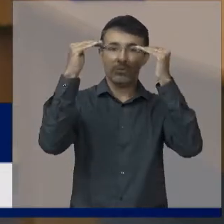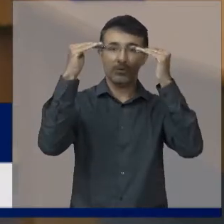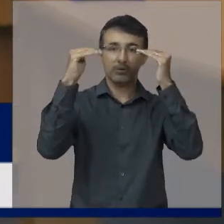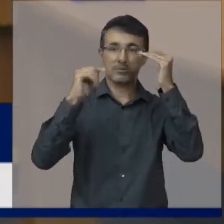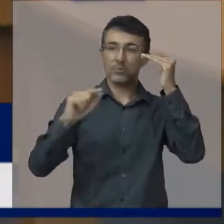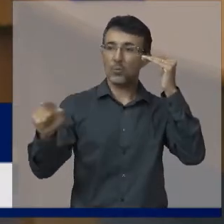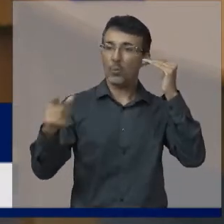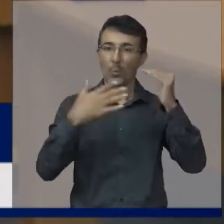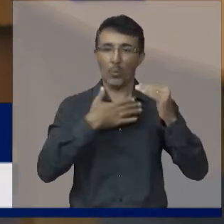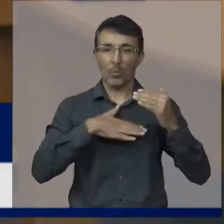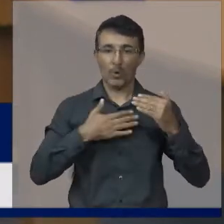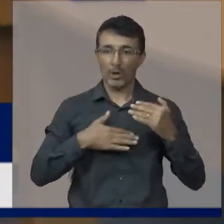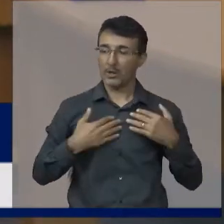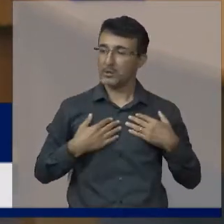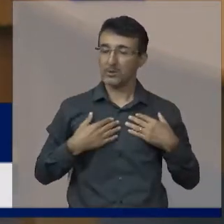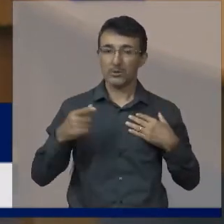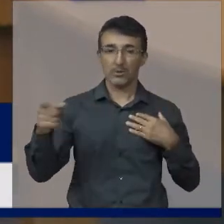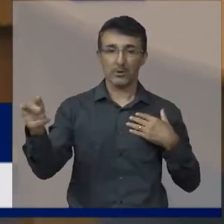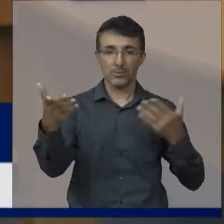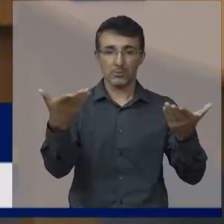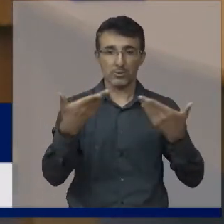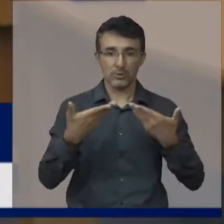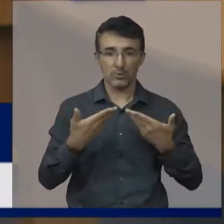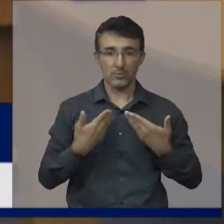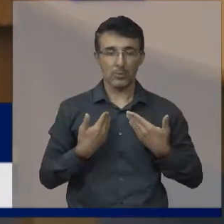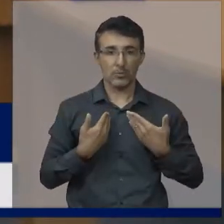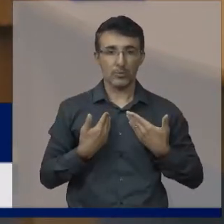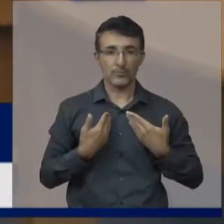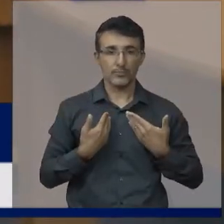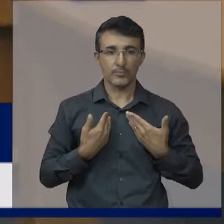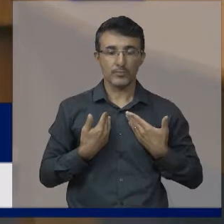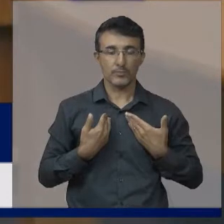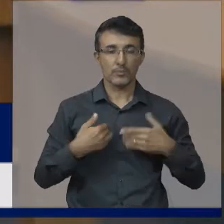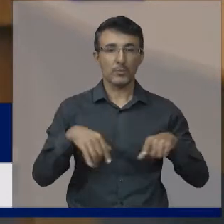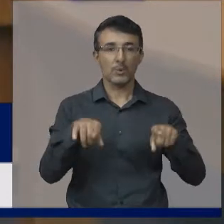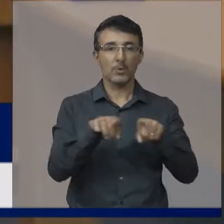carinho que eu tenho de vocês. E dizer também,